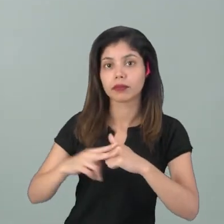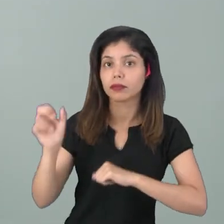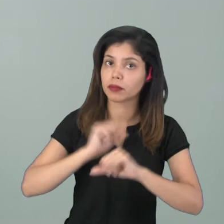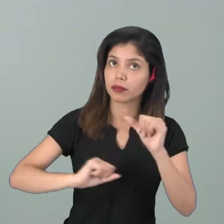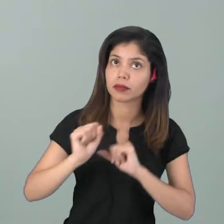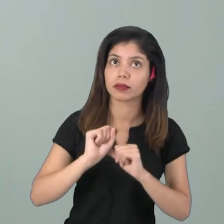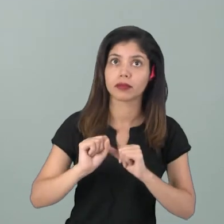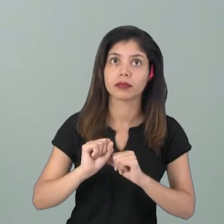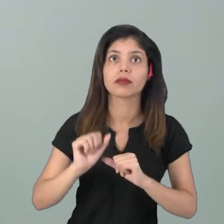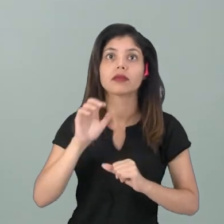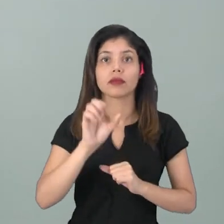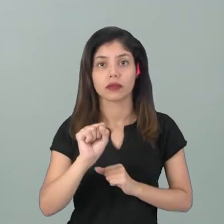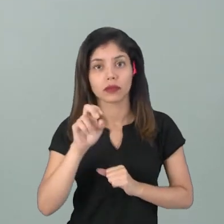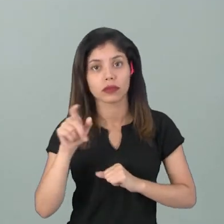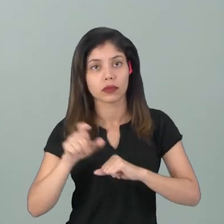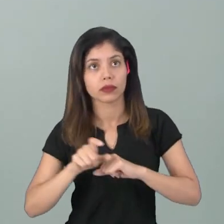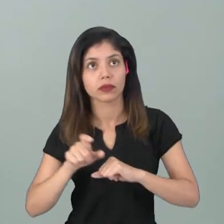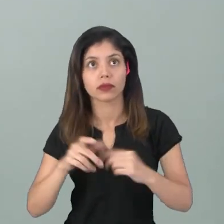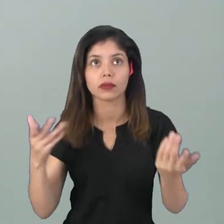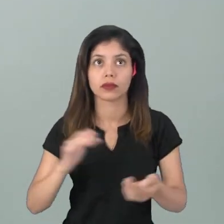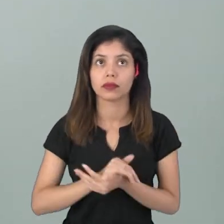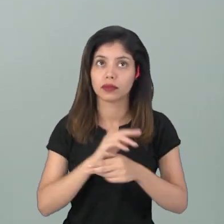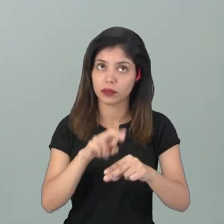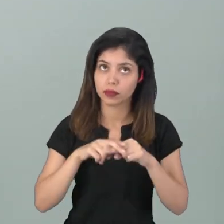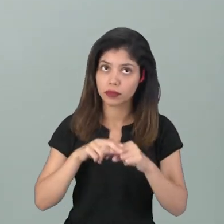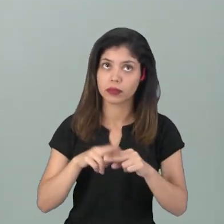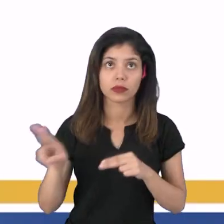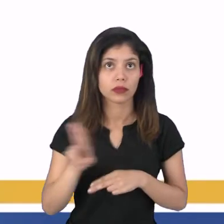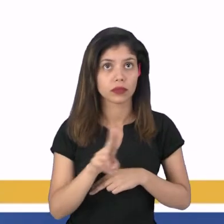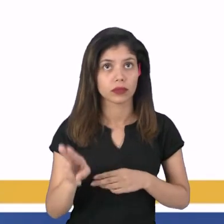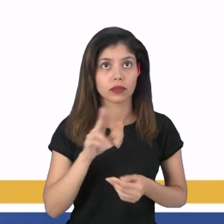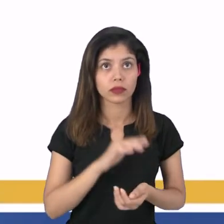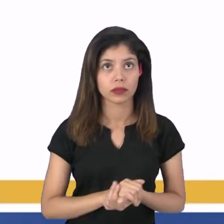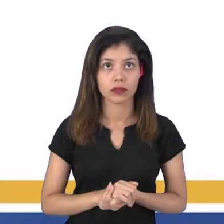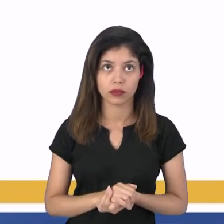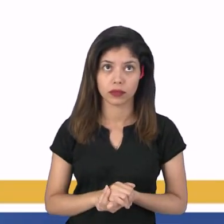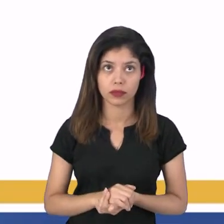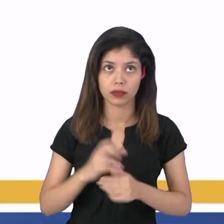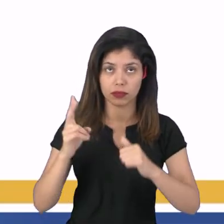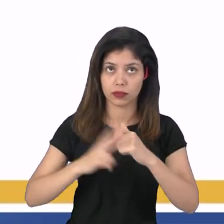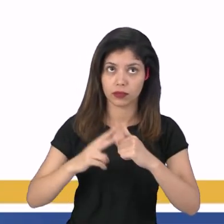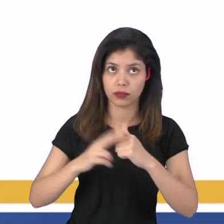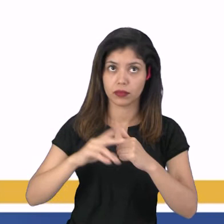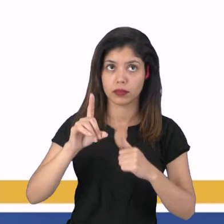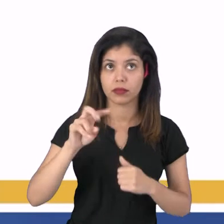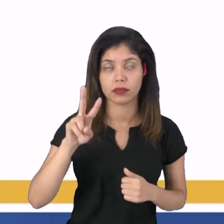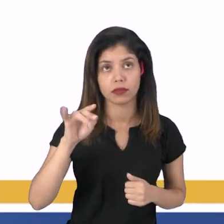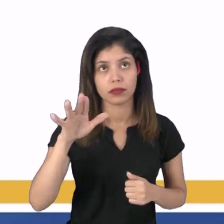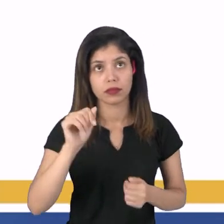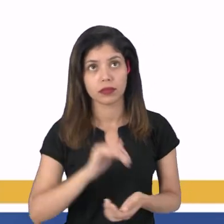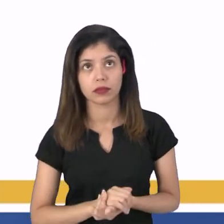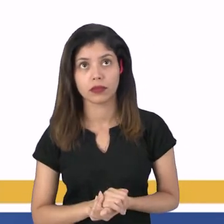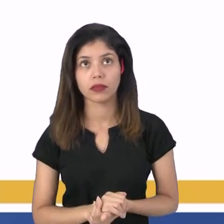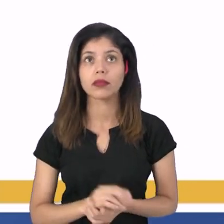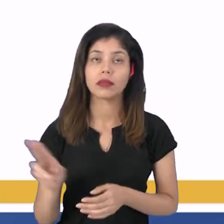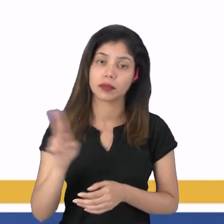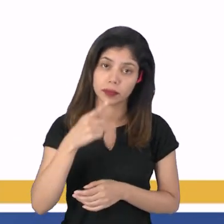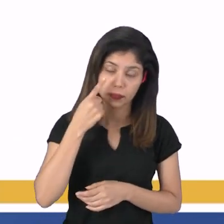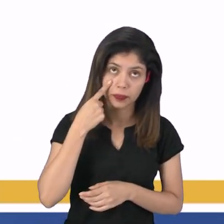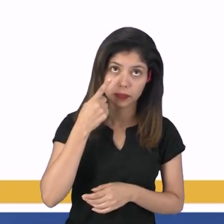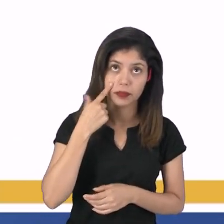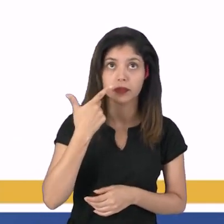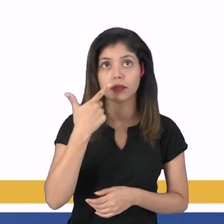virando substantivos, tá? Por isso, recebem o nome de substantivos deverbais. Note que na linguagem popular,